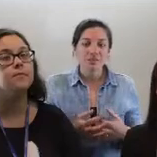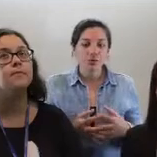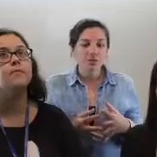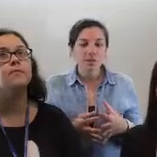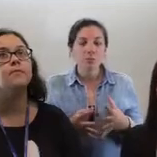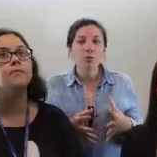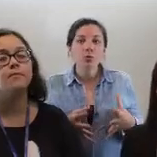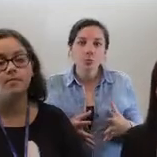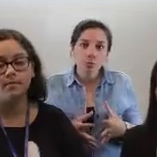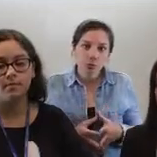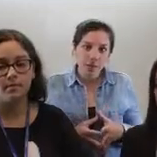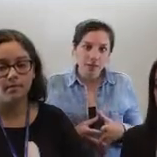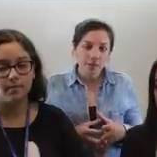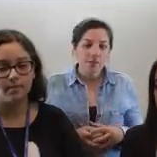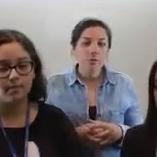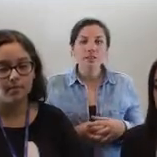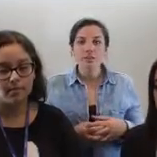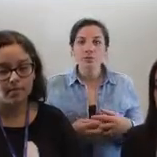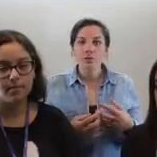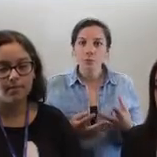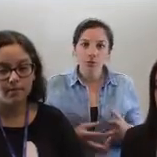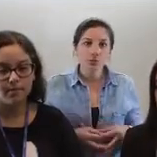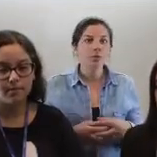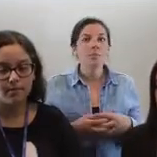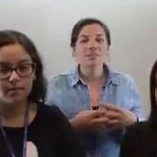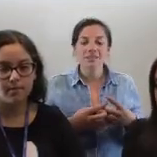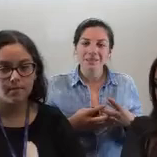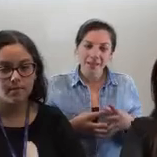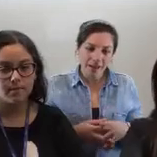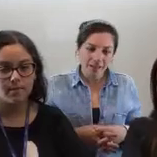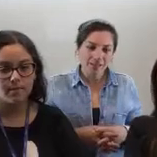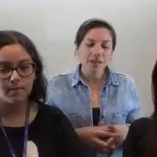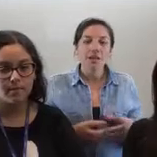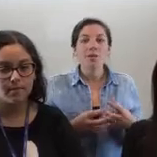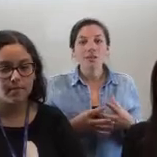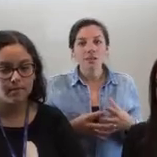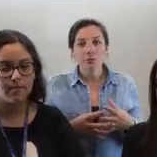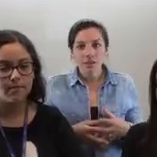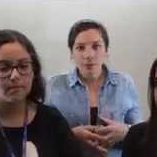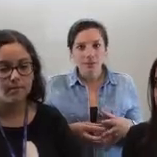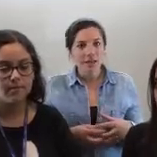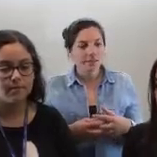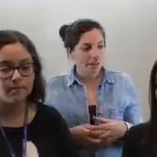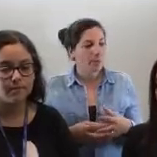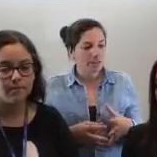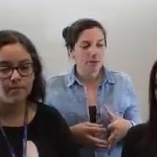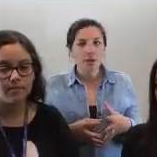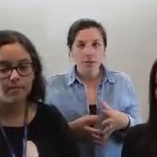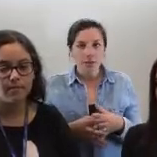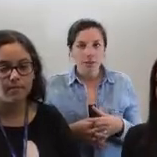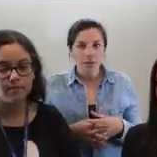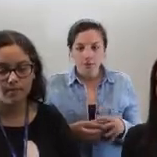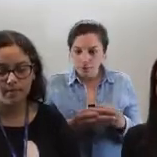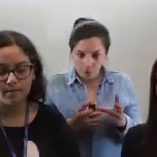às vezes nem a gente sabe muito como buscar. E é um material que está disponível, que dá para acessar de casa, é um material de qualidade, né, é um